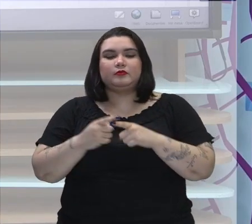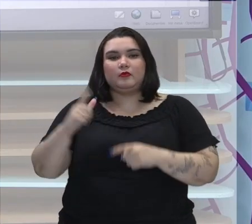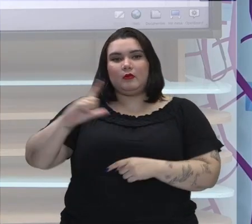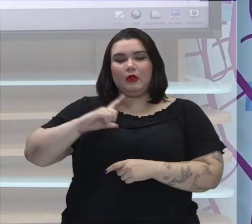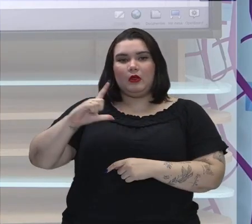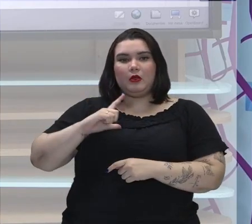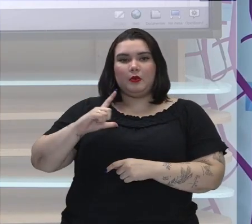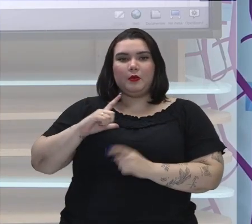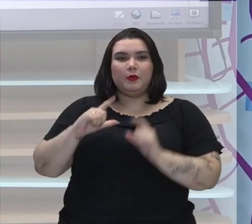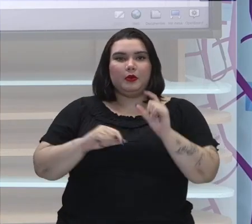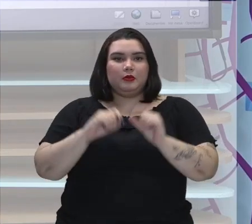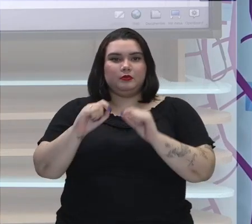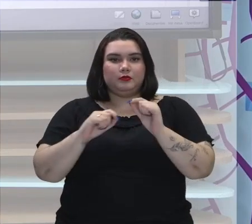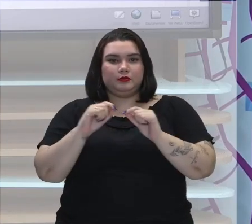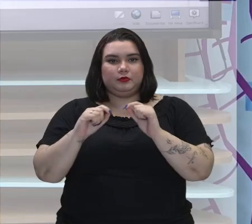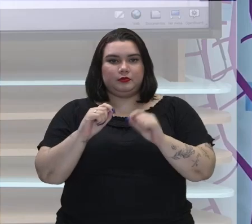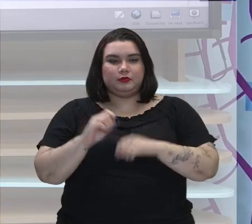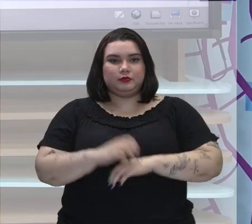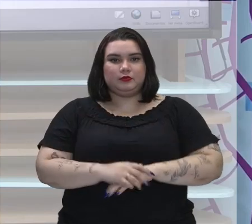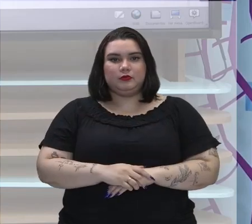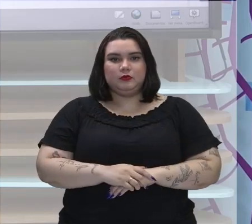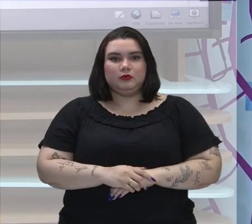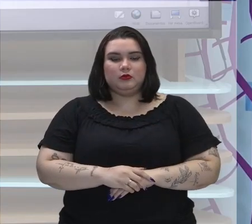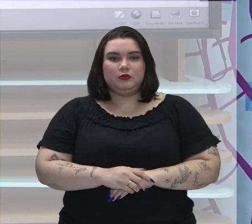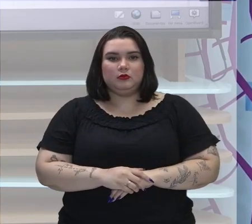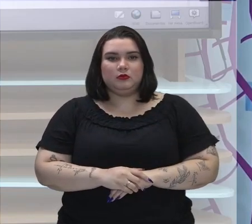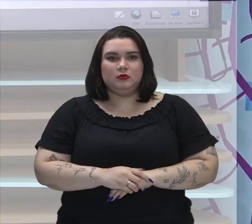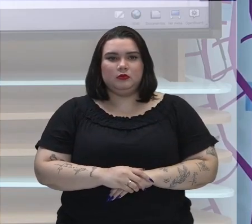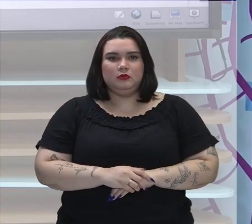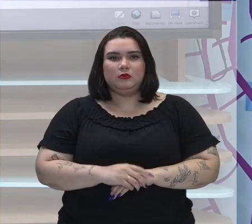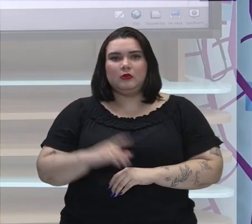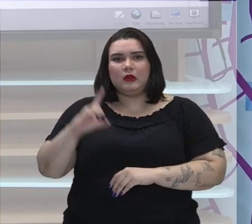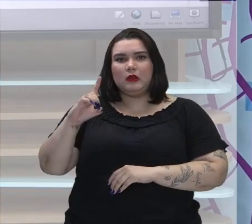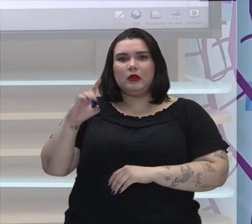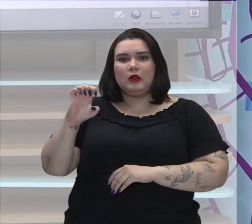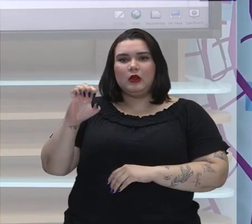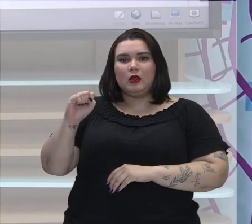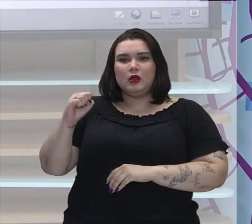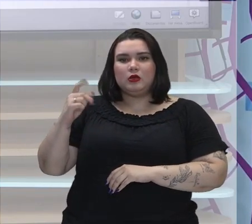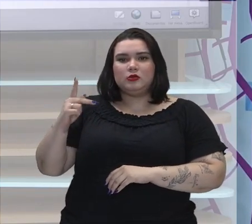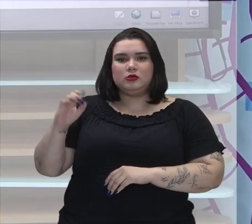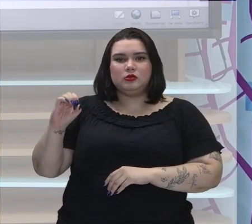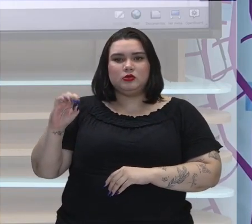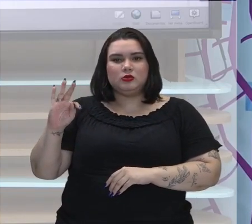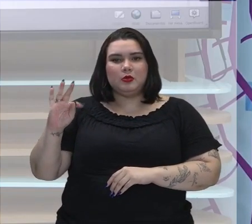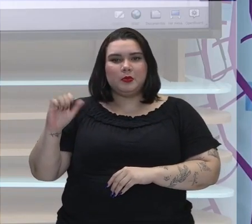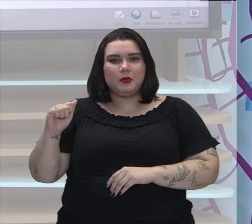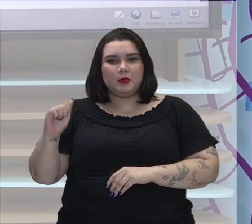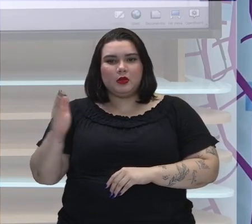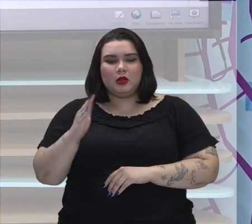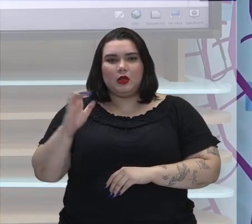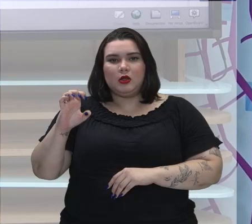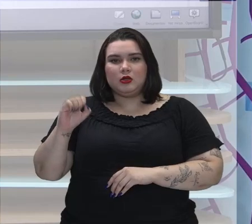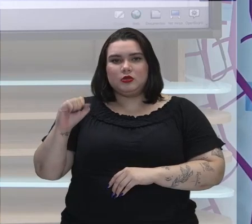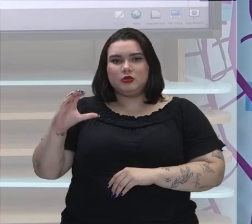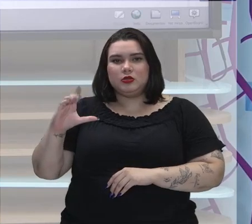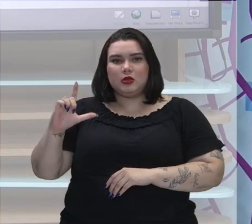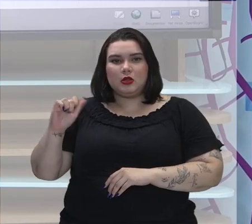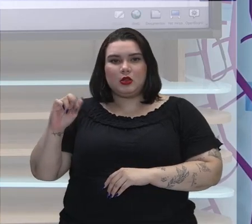aquilo que chamamos de déspota esclarecido. Então, ele já se encaixa